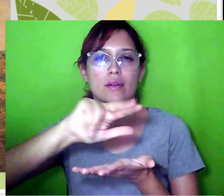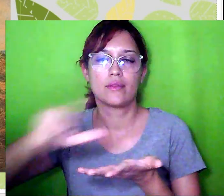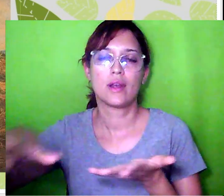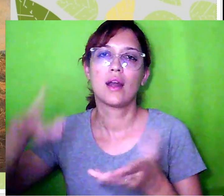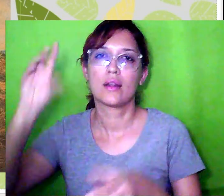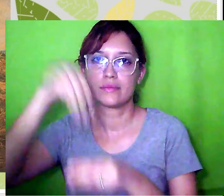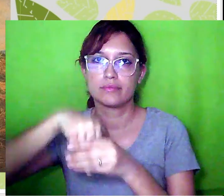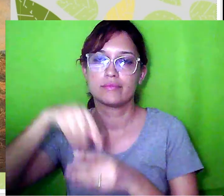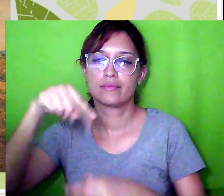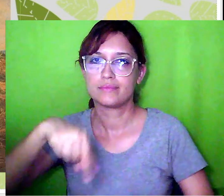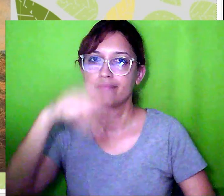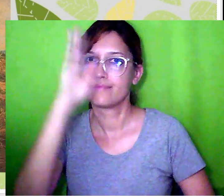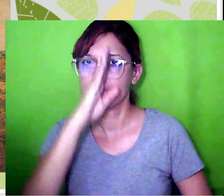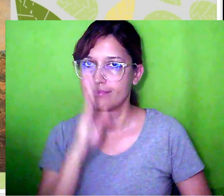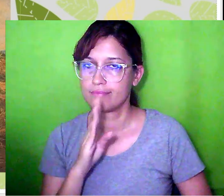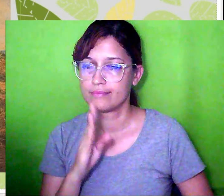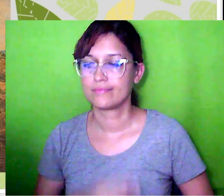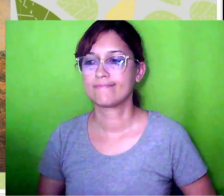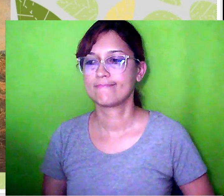essa independência.